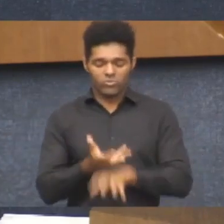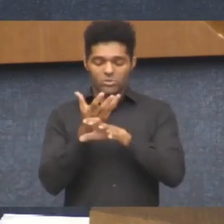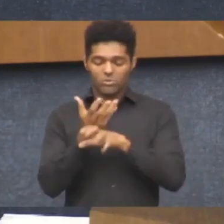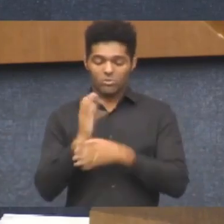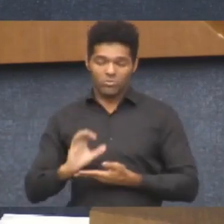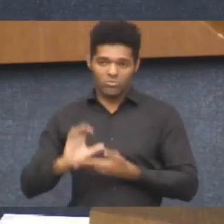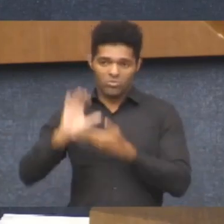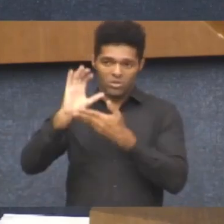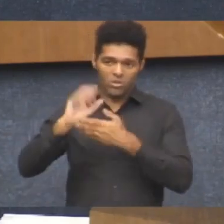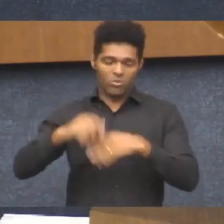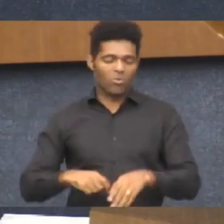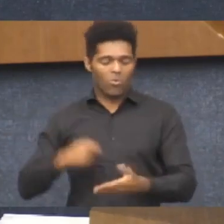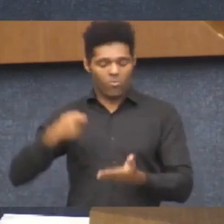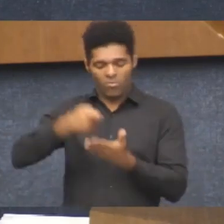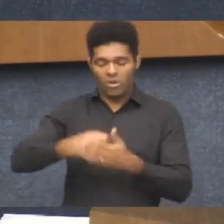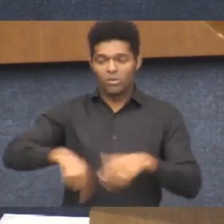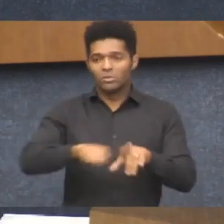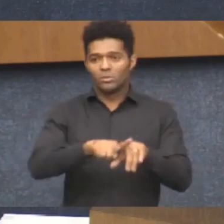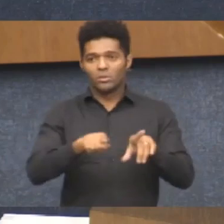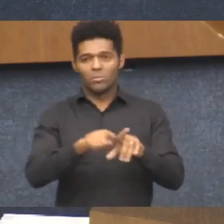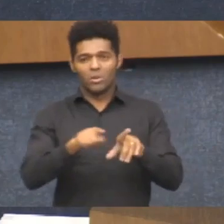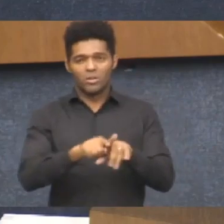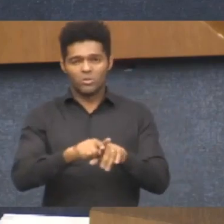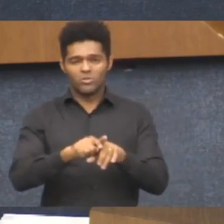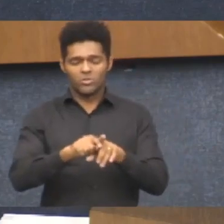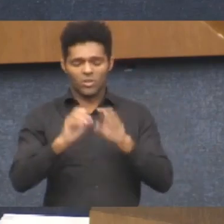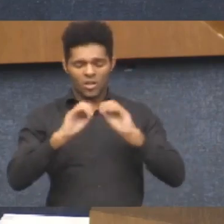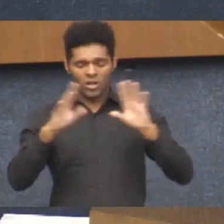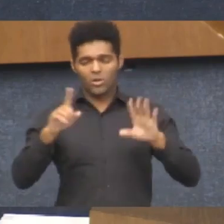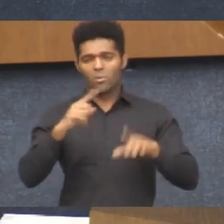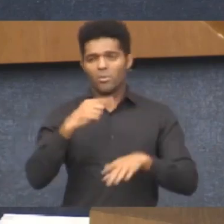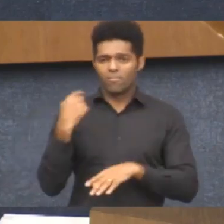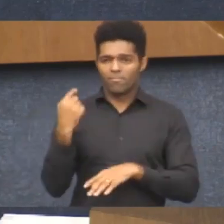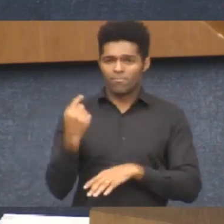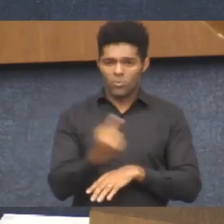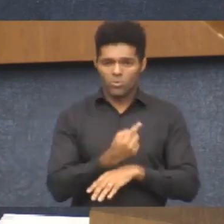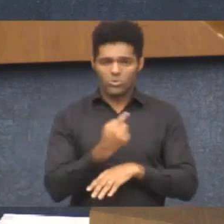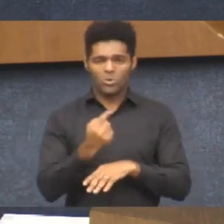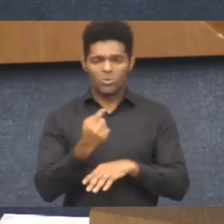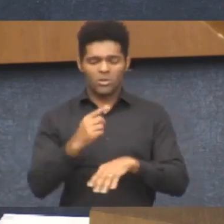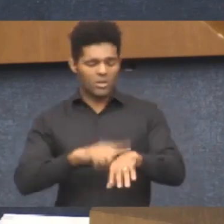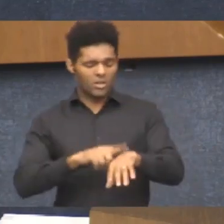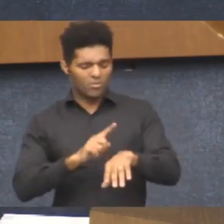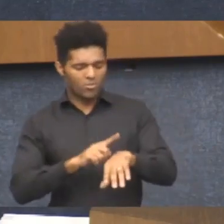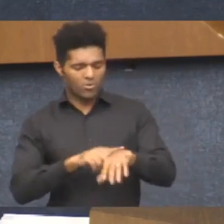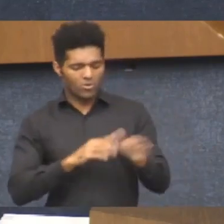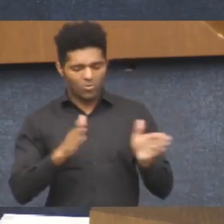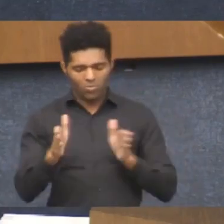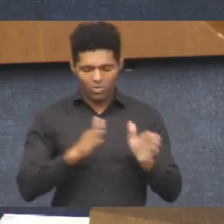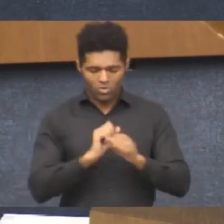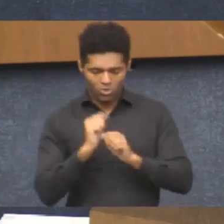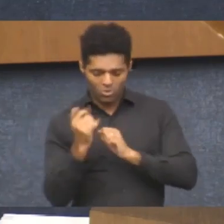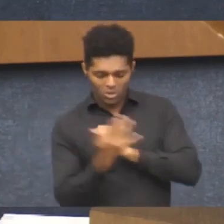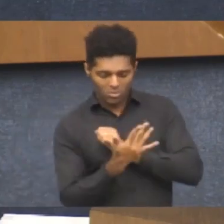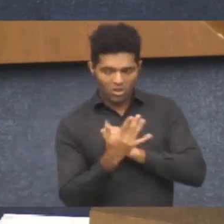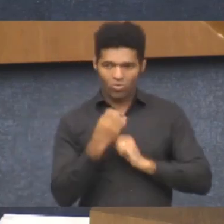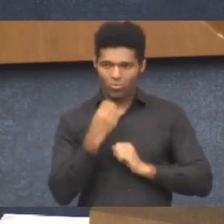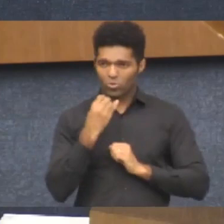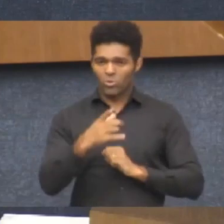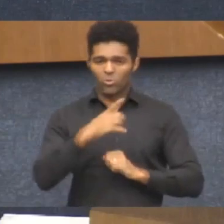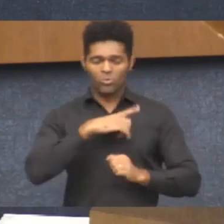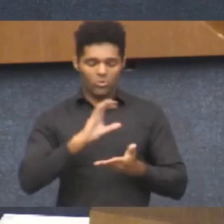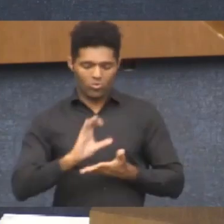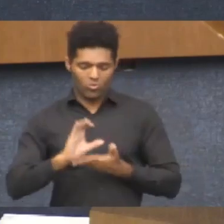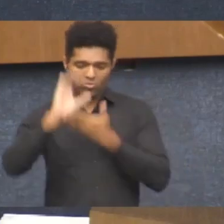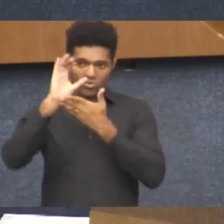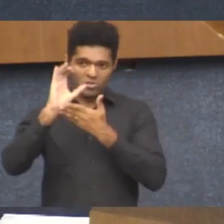eu tenho muito clara, assim, como foi bom ter um conselho atuante naquele momento de pandemia, como foi bom ter um